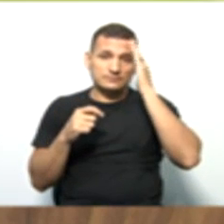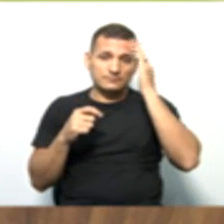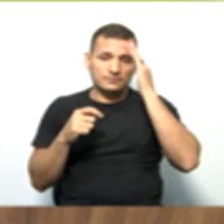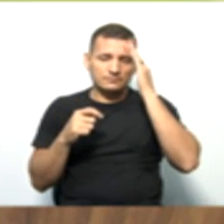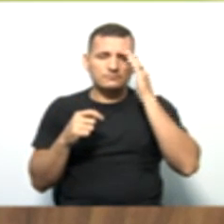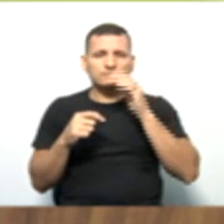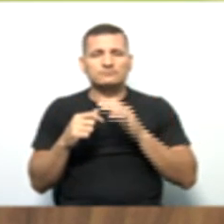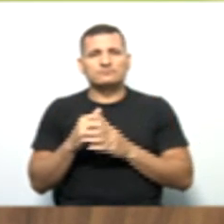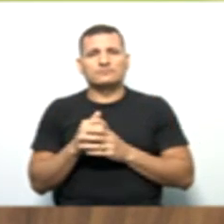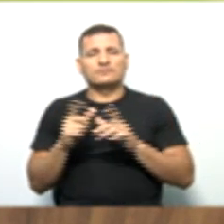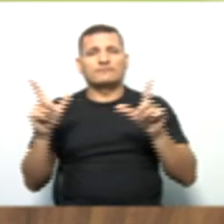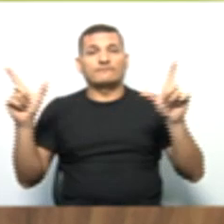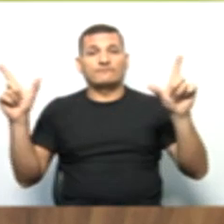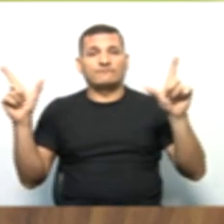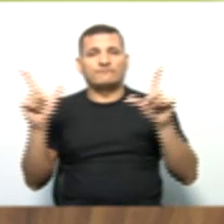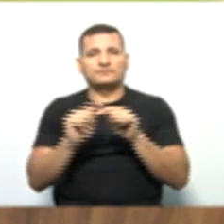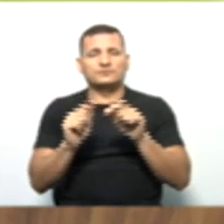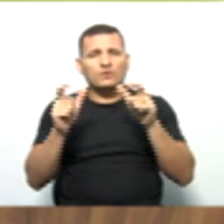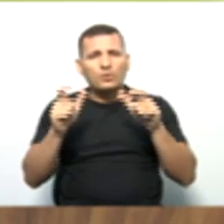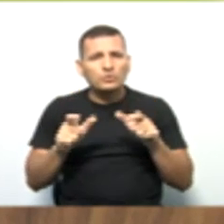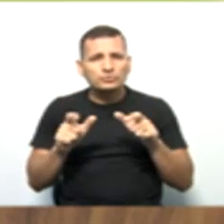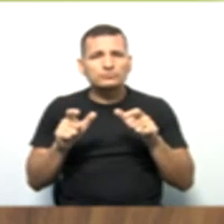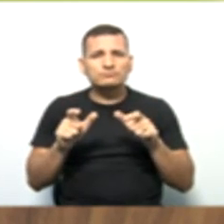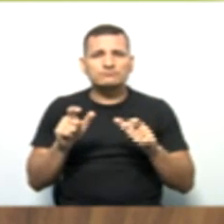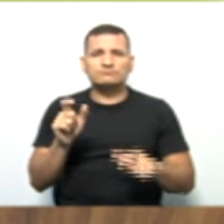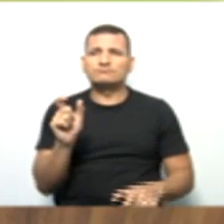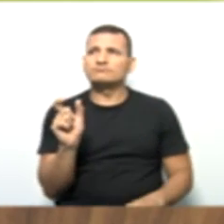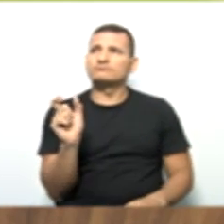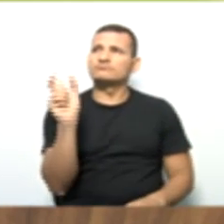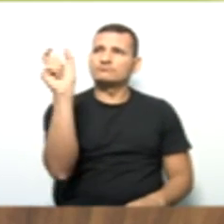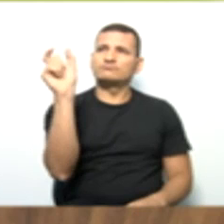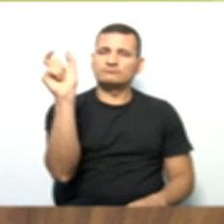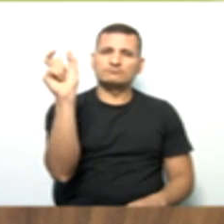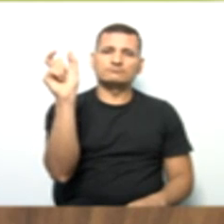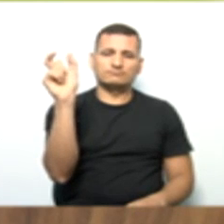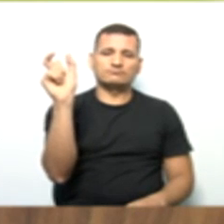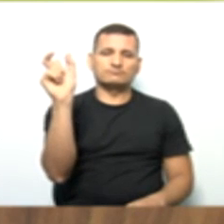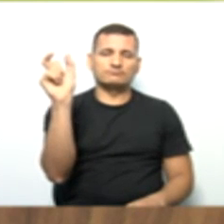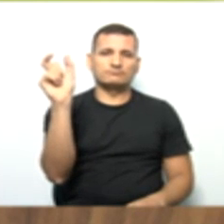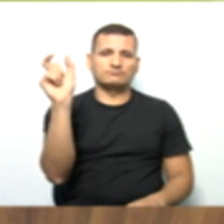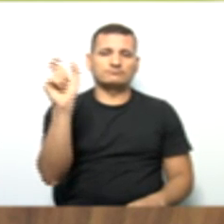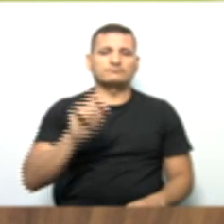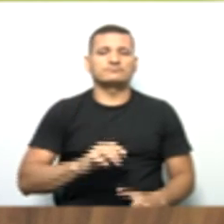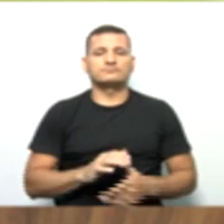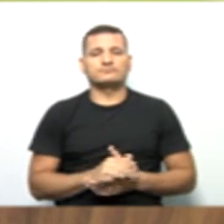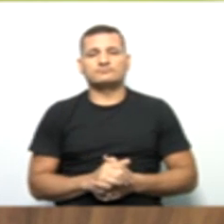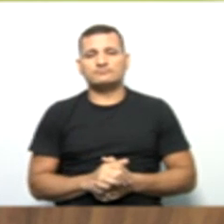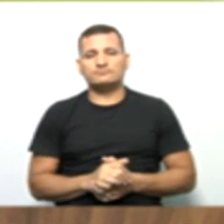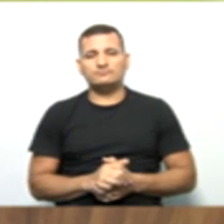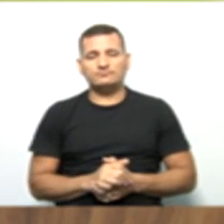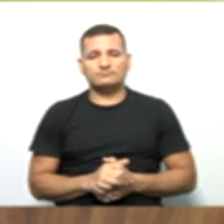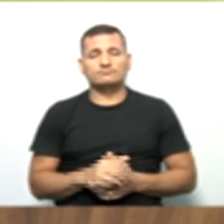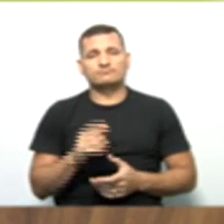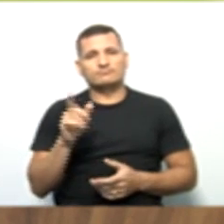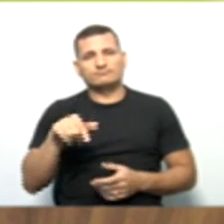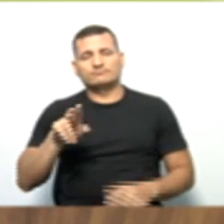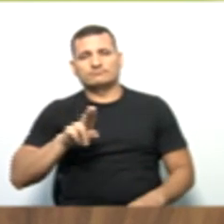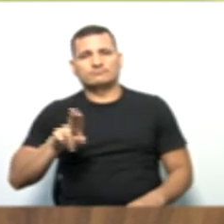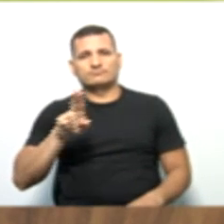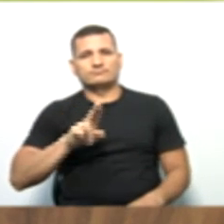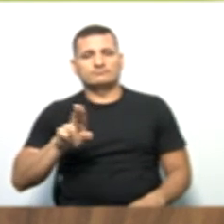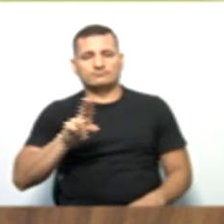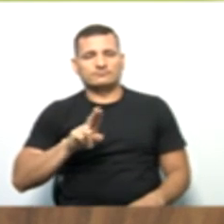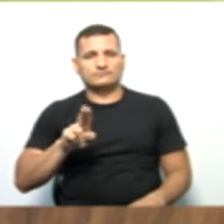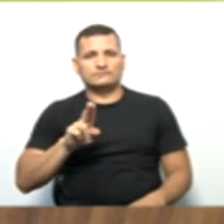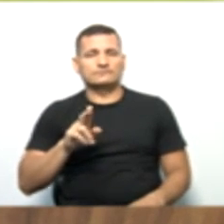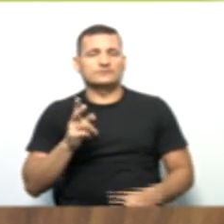de fechar para ele lá vai ser lá no canto superior direito para ele. Então, são usabilidades que tem que